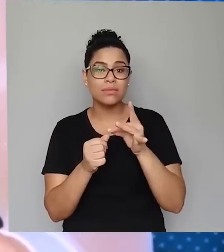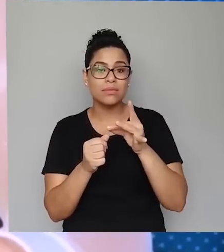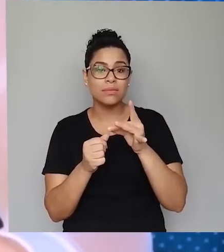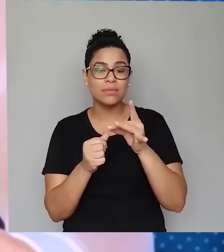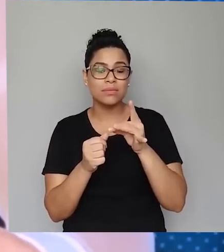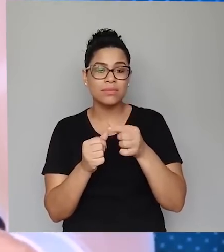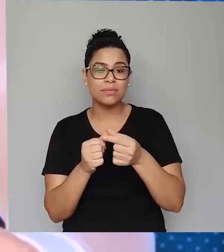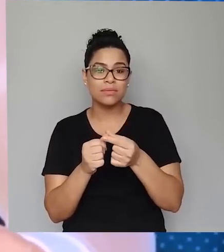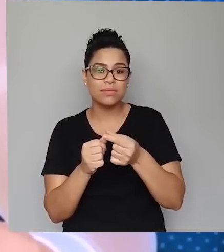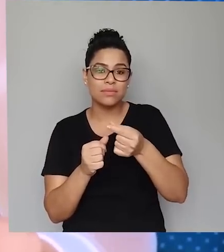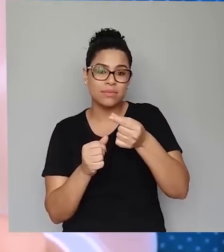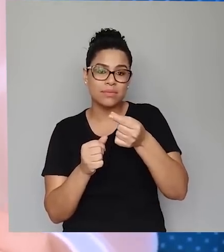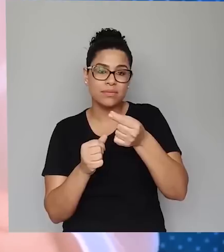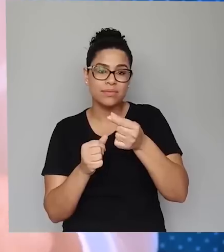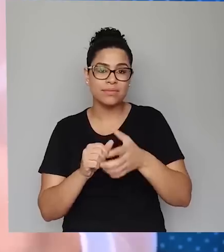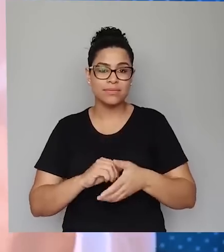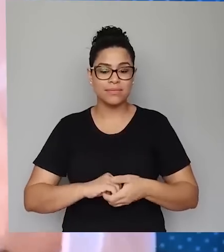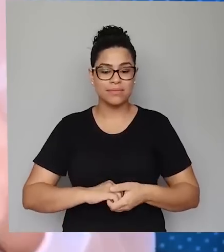e unir.